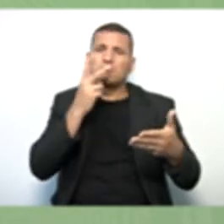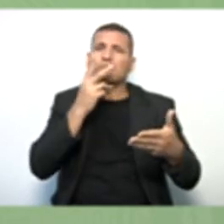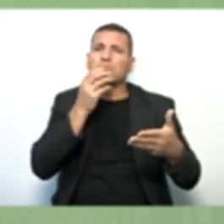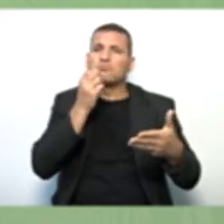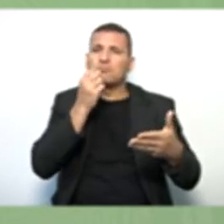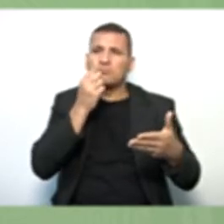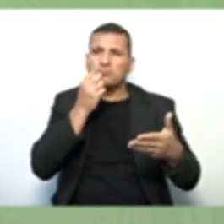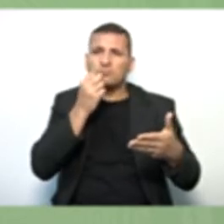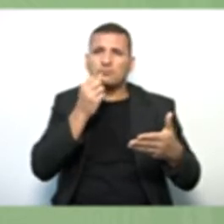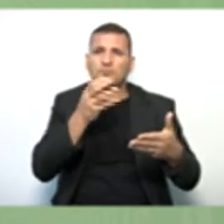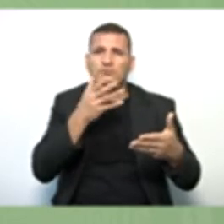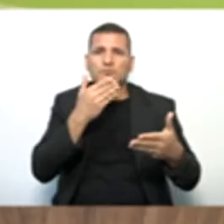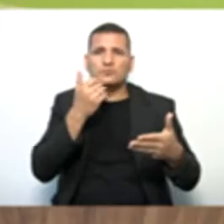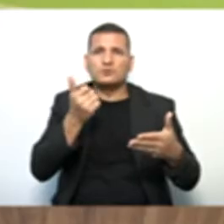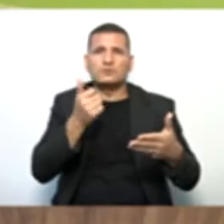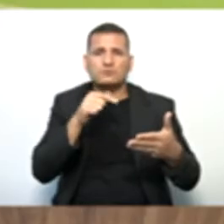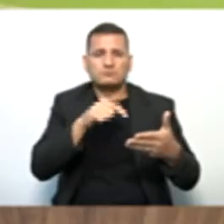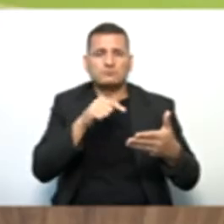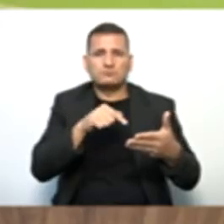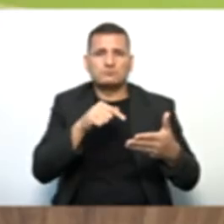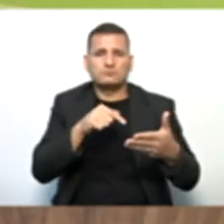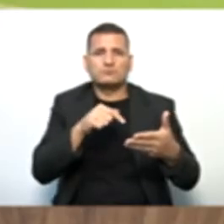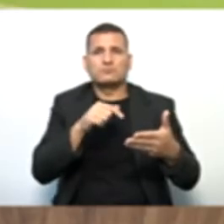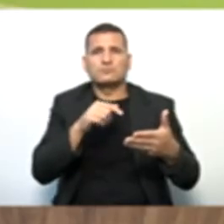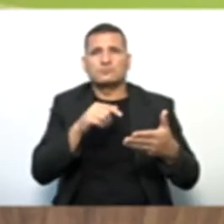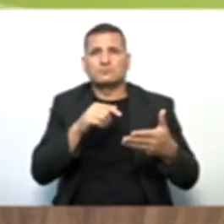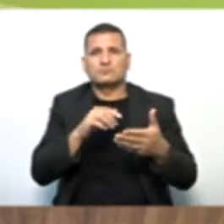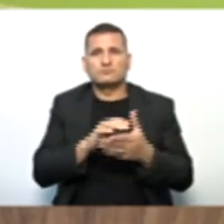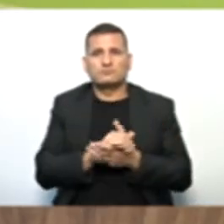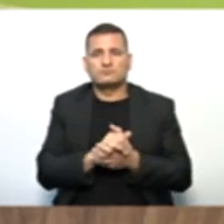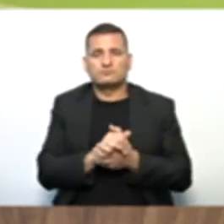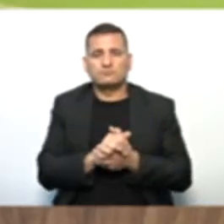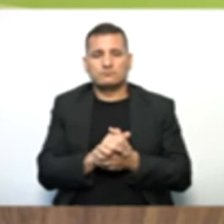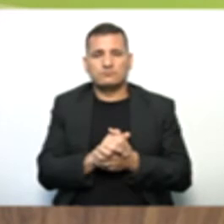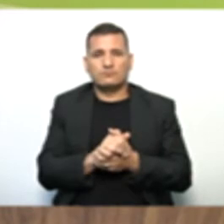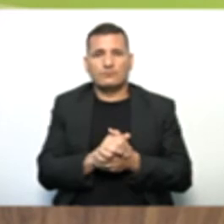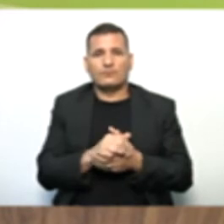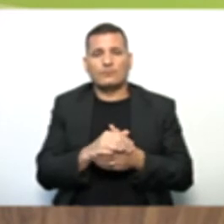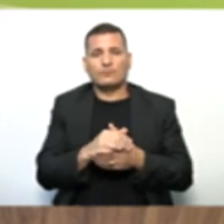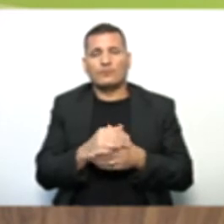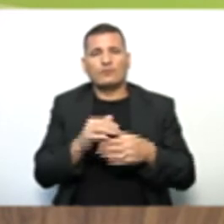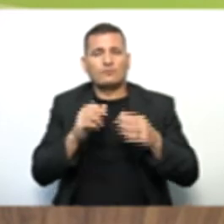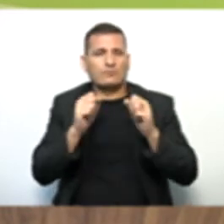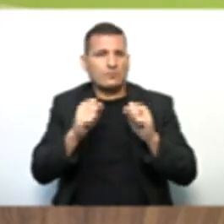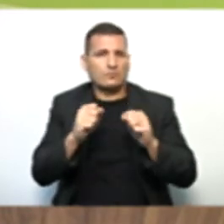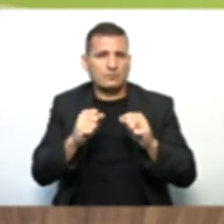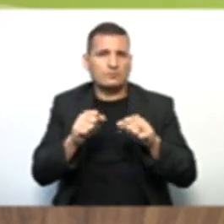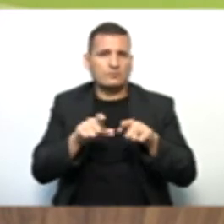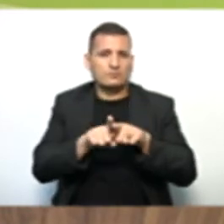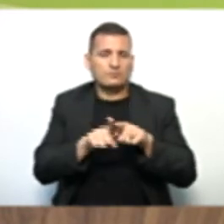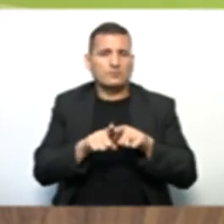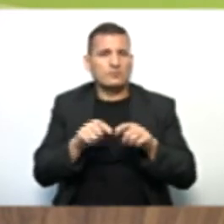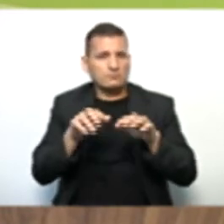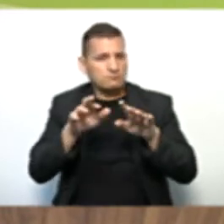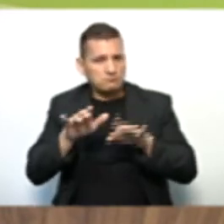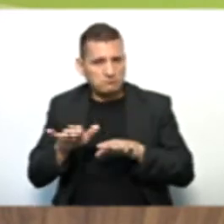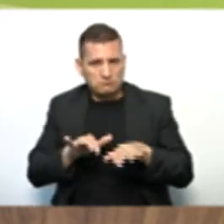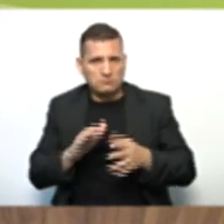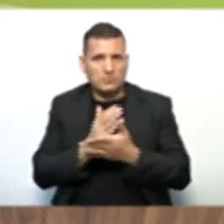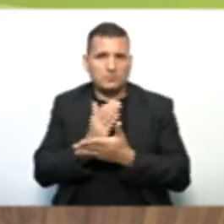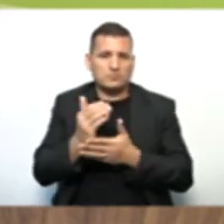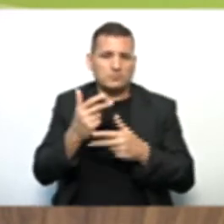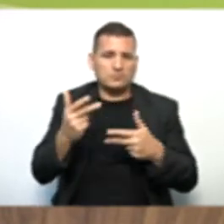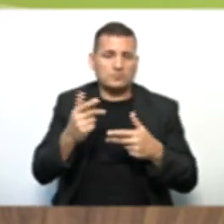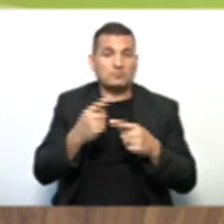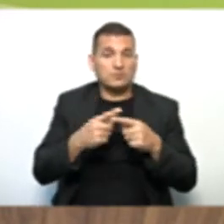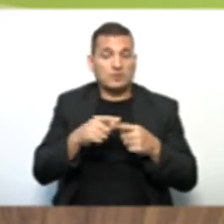interpretação a ele, vai dar uma interpretação para ele. Sim, sim, claro. E dessa forma pode ser que ele desenvolva alguma coisa que ele entendeu que era